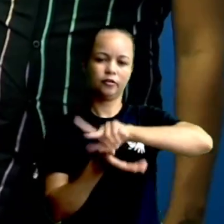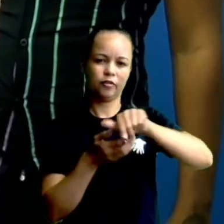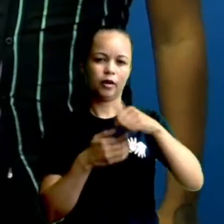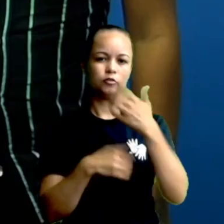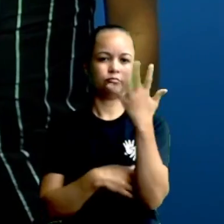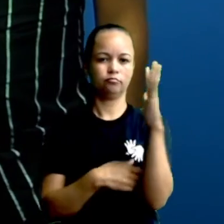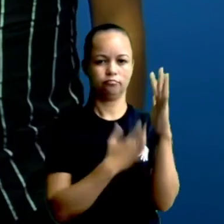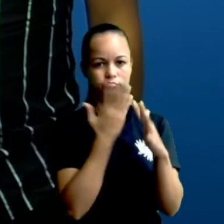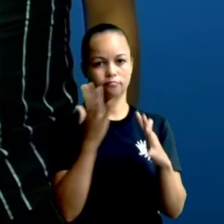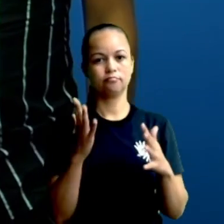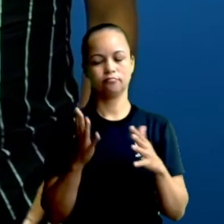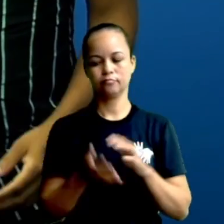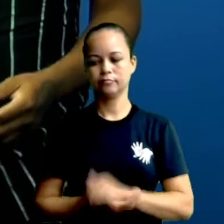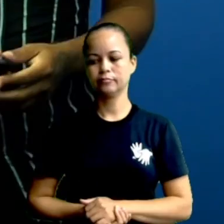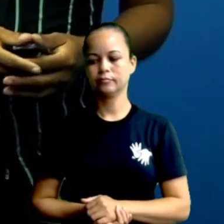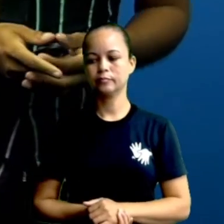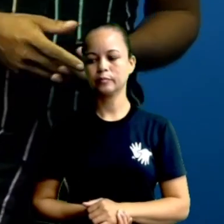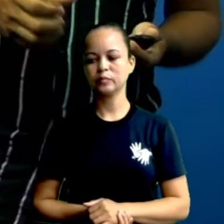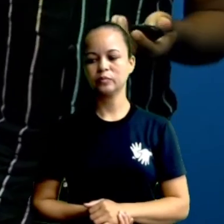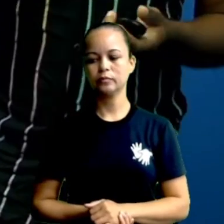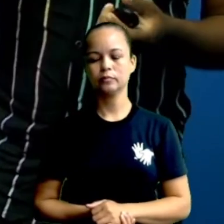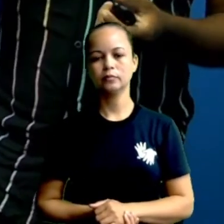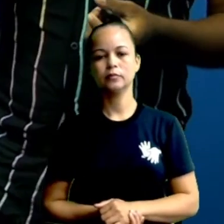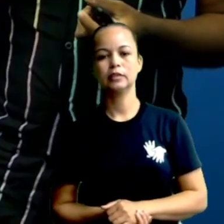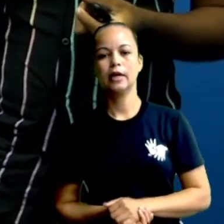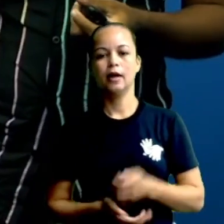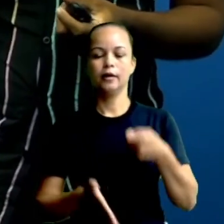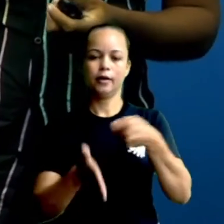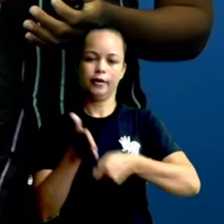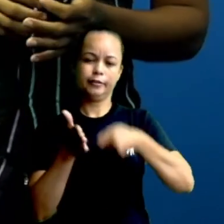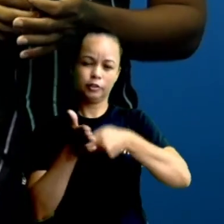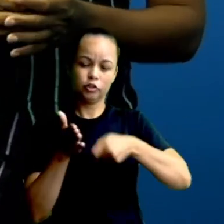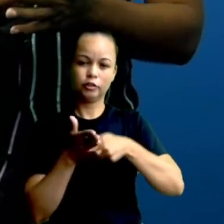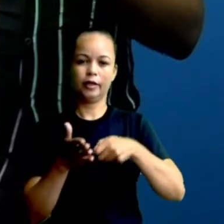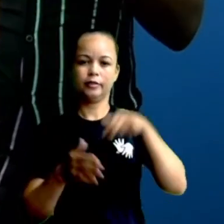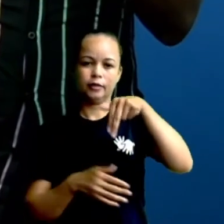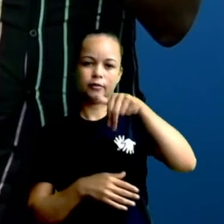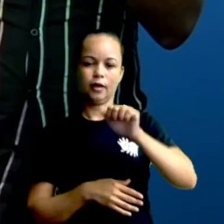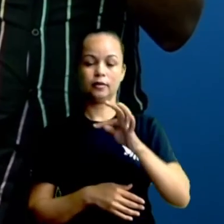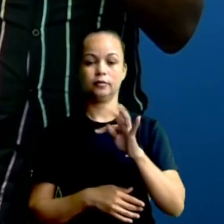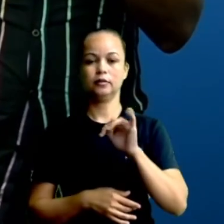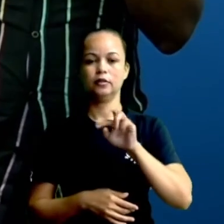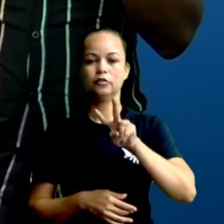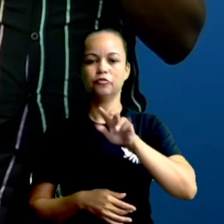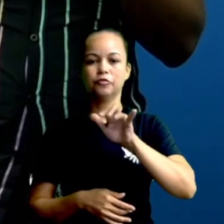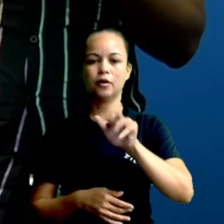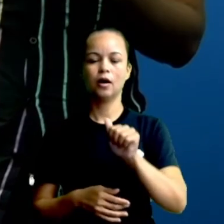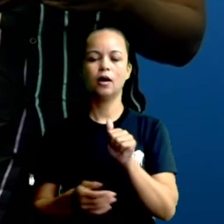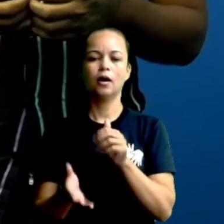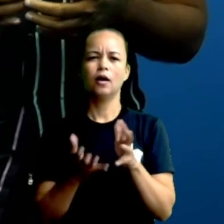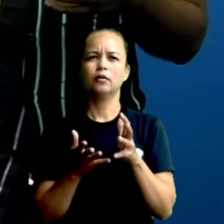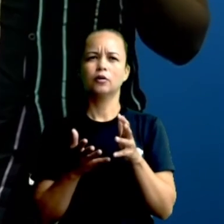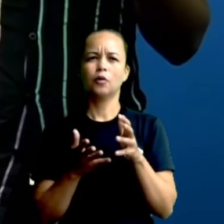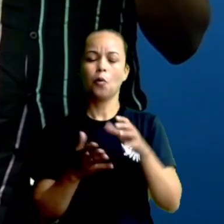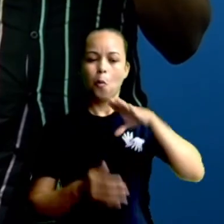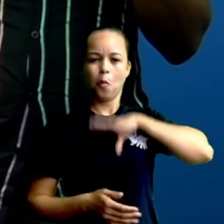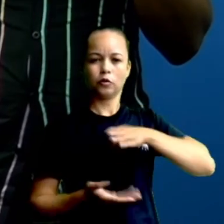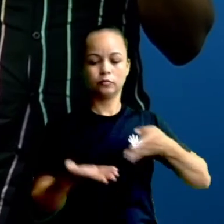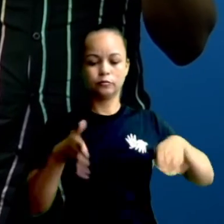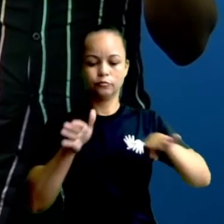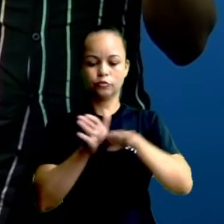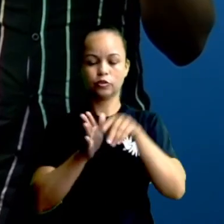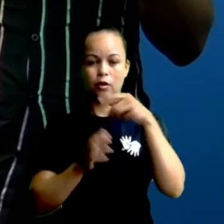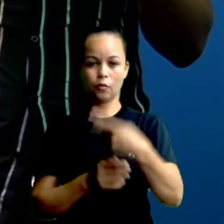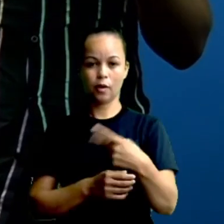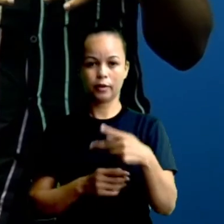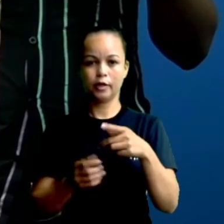atlântica, tá? Aí a resistência nativa. Quando esses portugueses eles chegam aqui, né, e eles